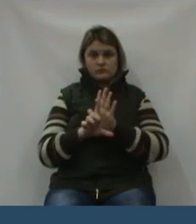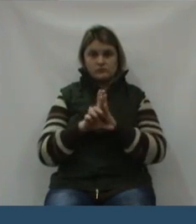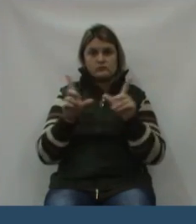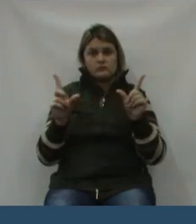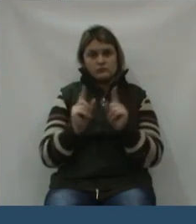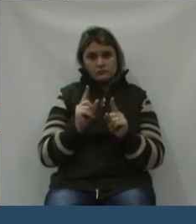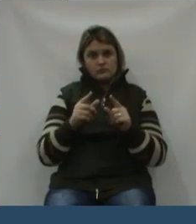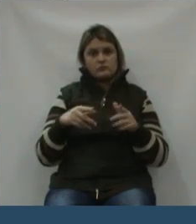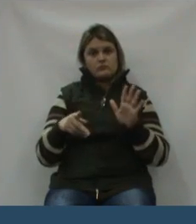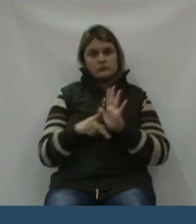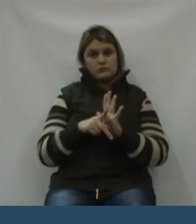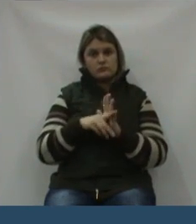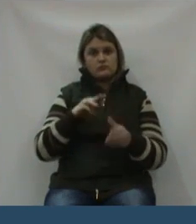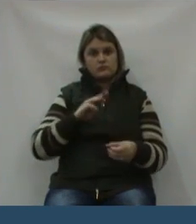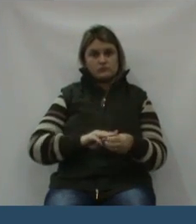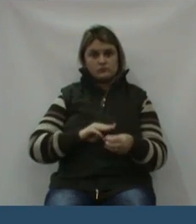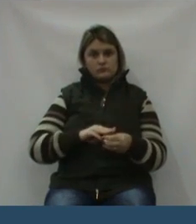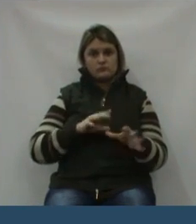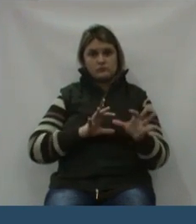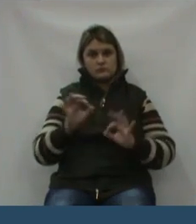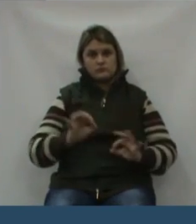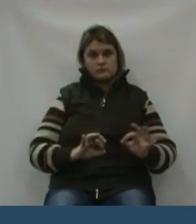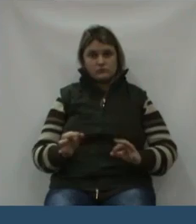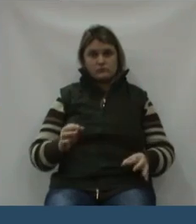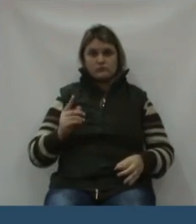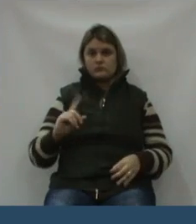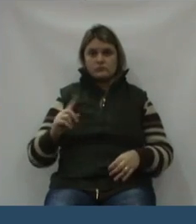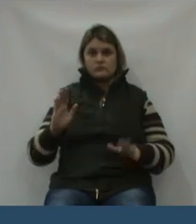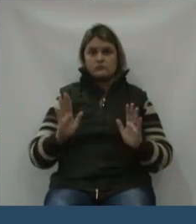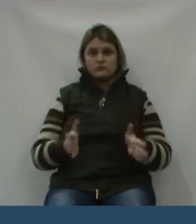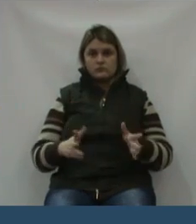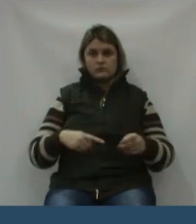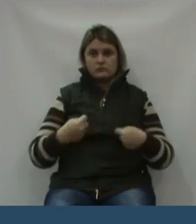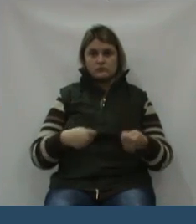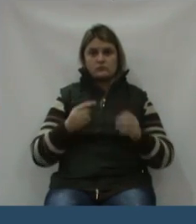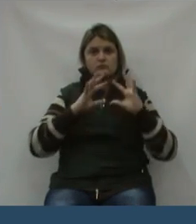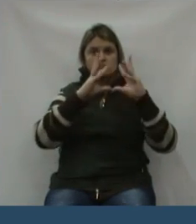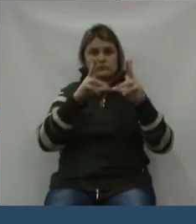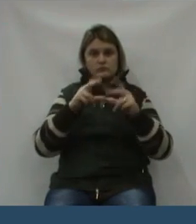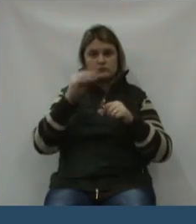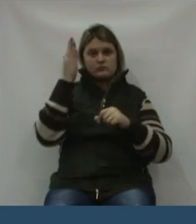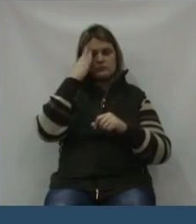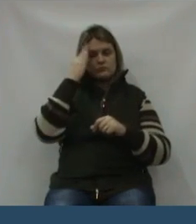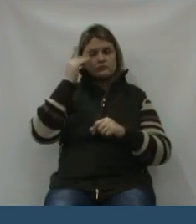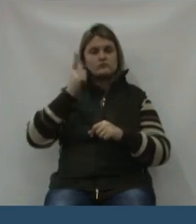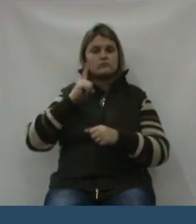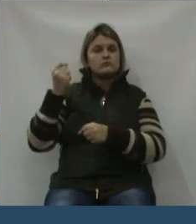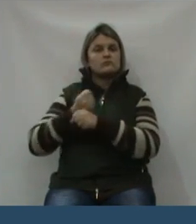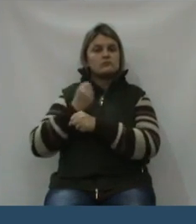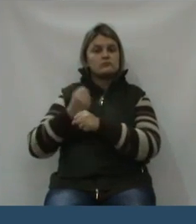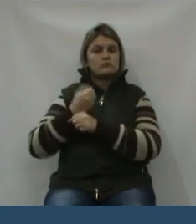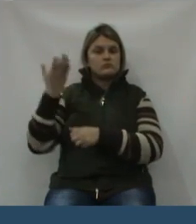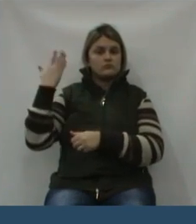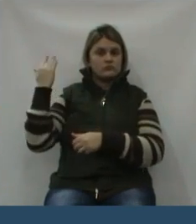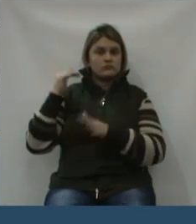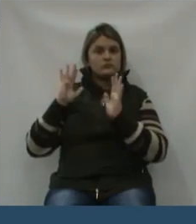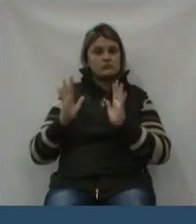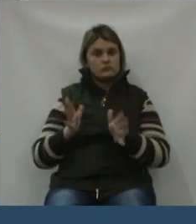partir do nosso município. E isso não é dessa administração. Todos aqui sabem que isso vem de anos.